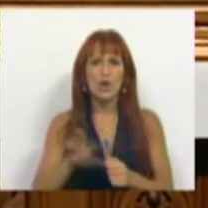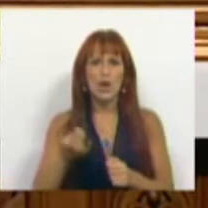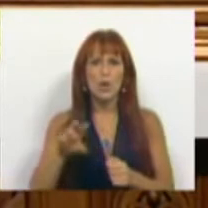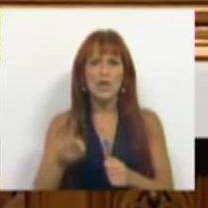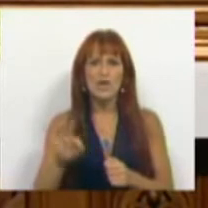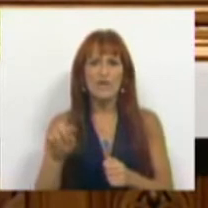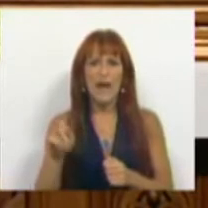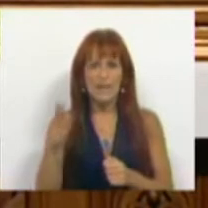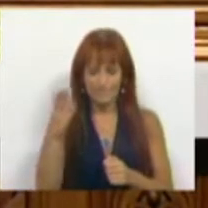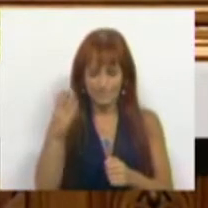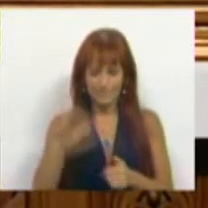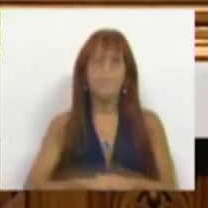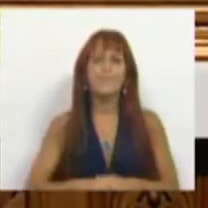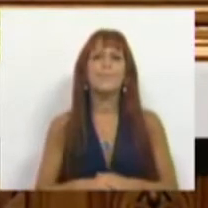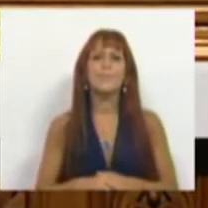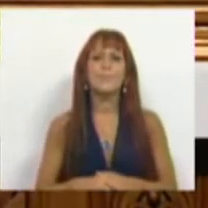Ferreira.